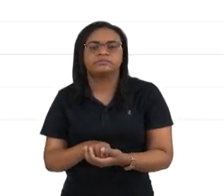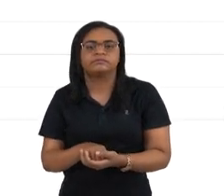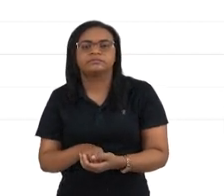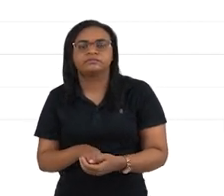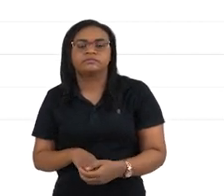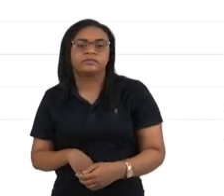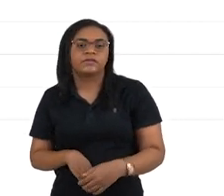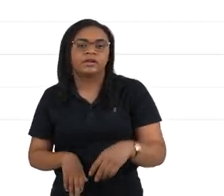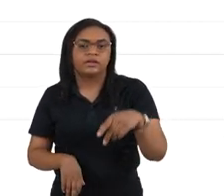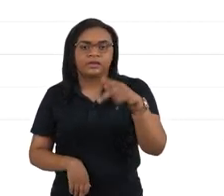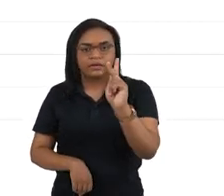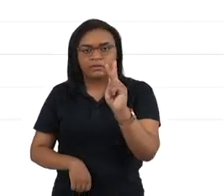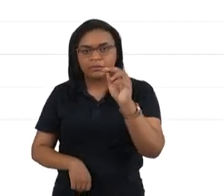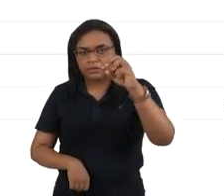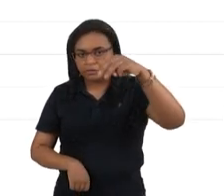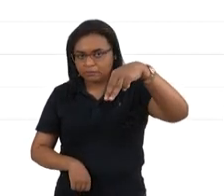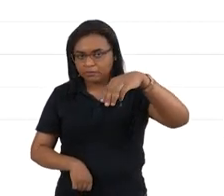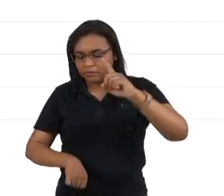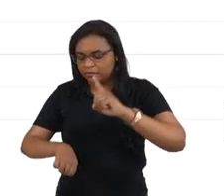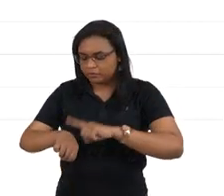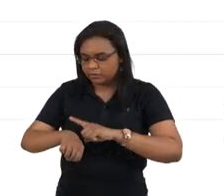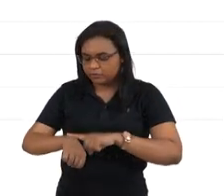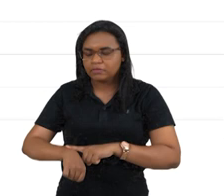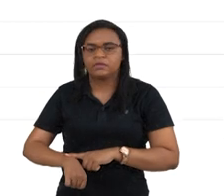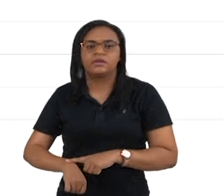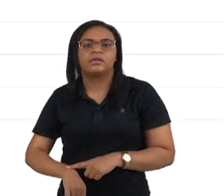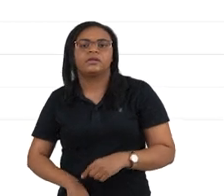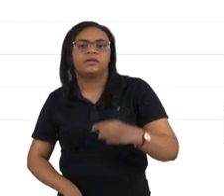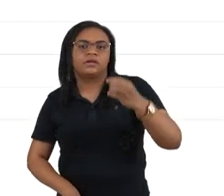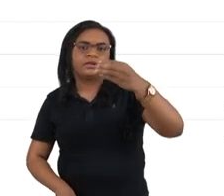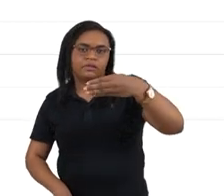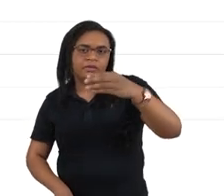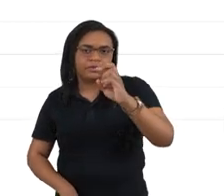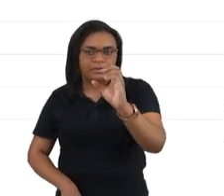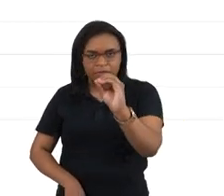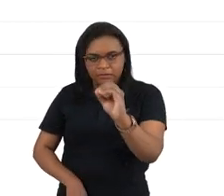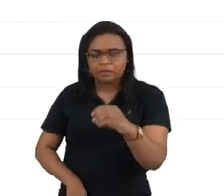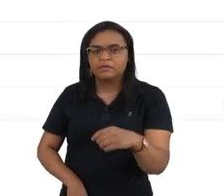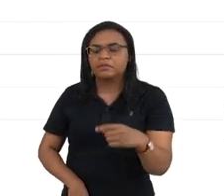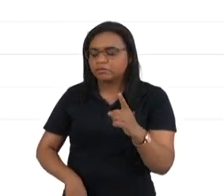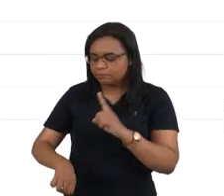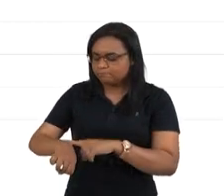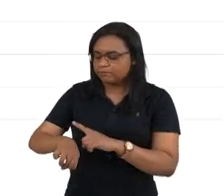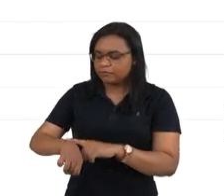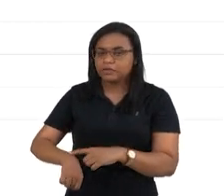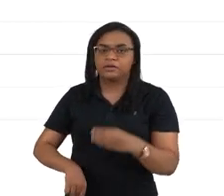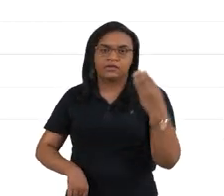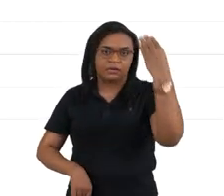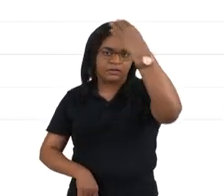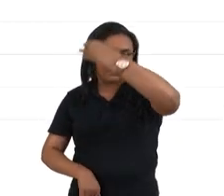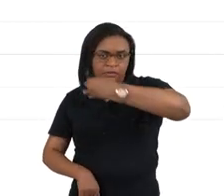em quilômetros por hora. Era 450, leva 4 horas, então tempo